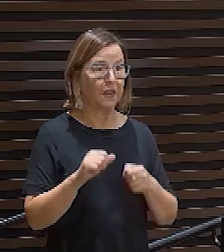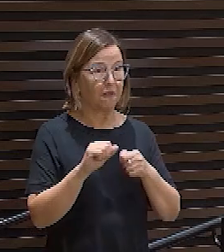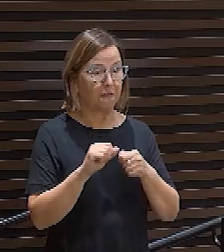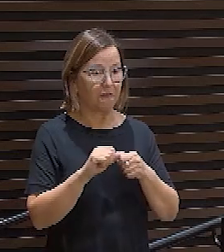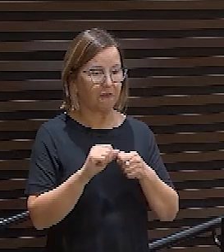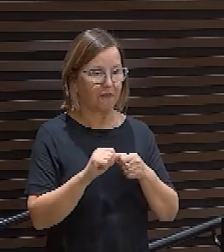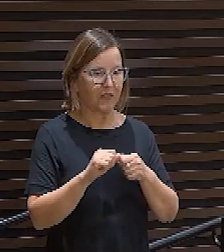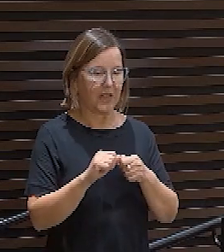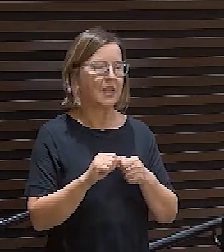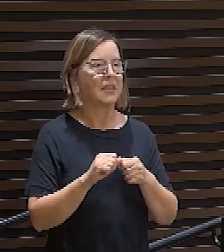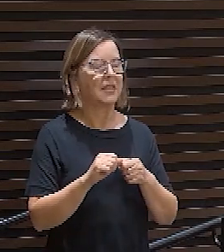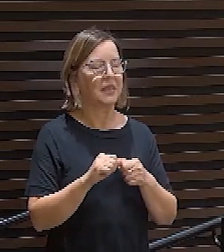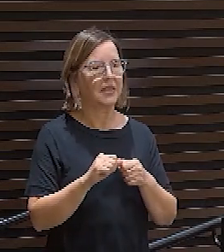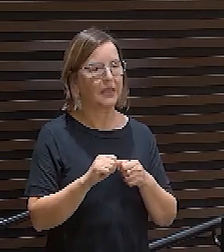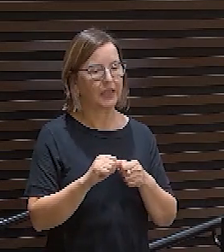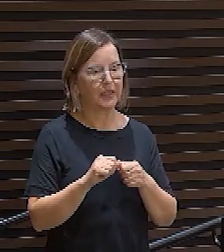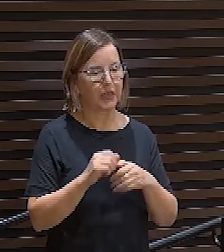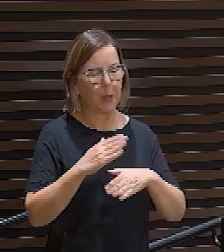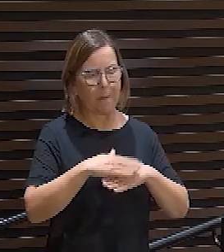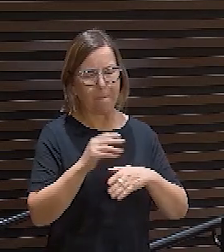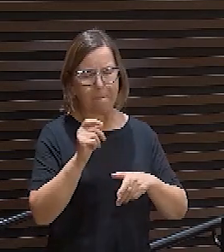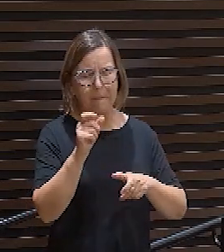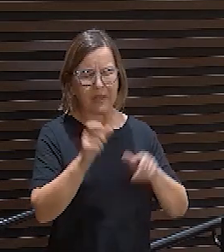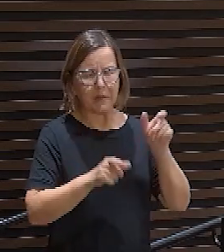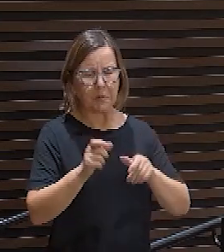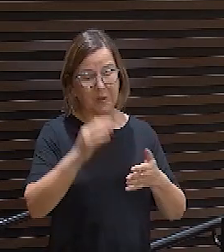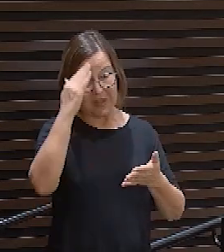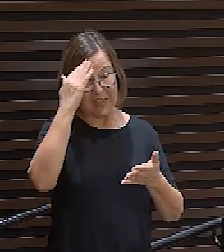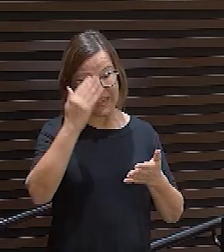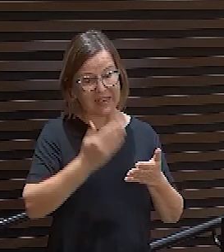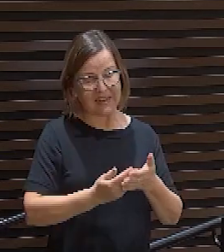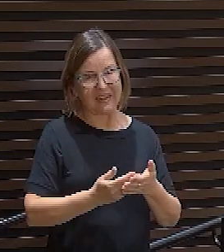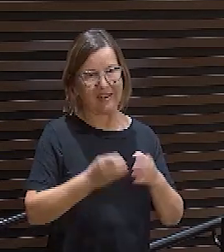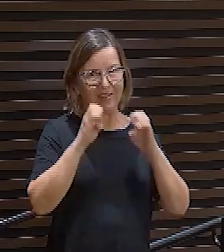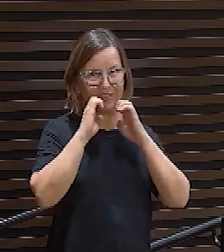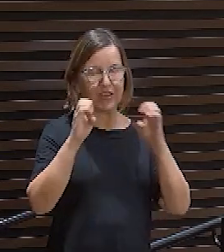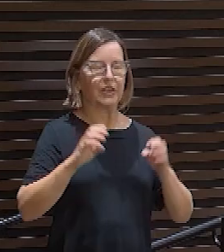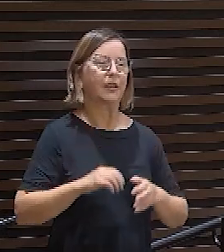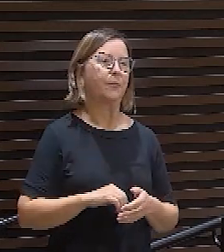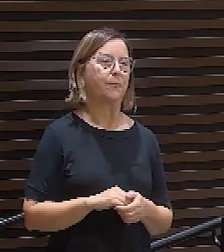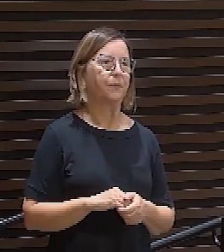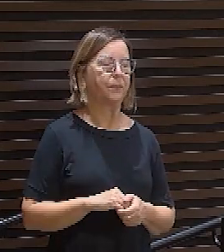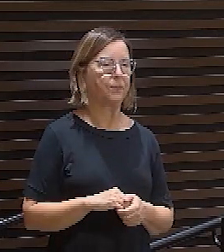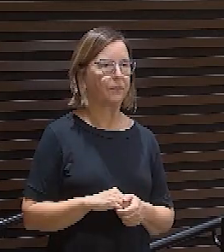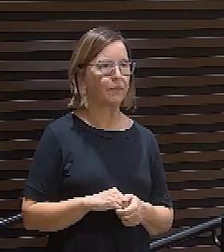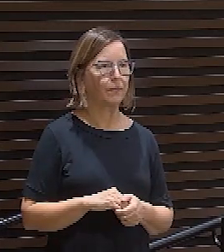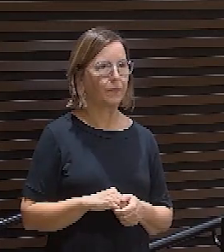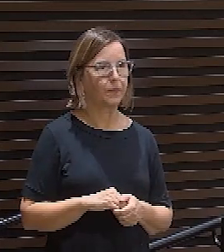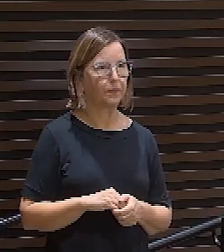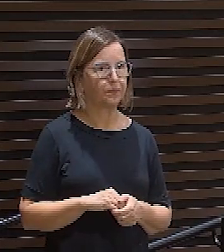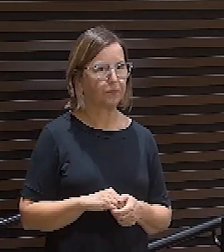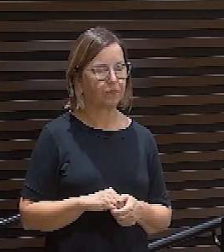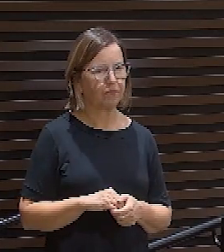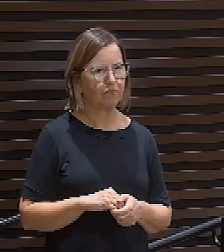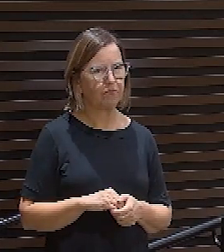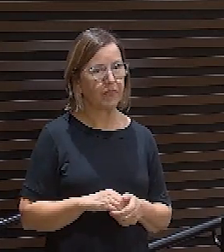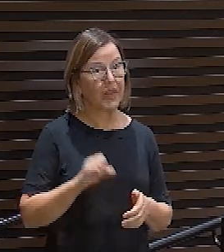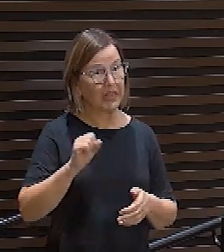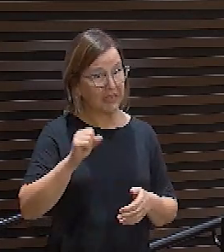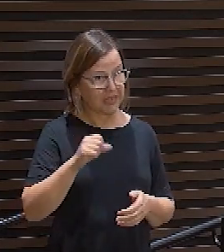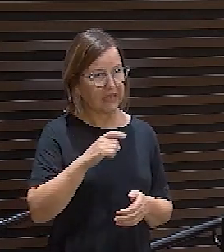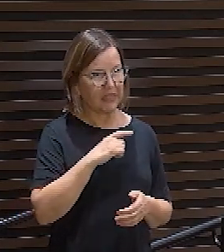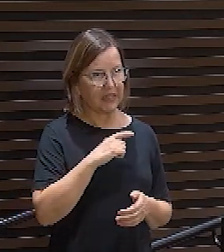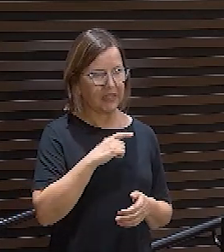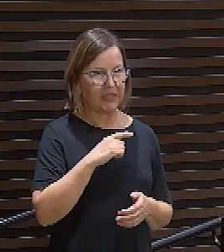entra por dentro, ele faz um estrago. E sim, existe o joio no meio do trigo, existe